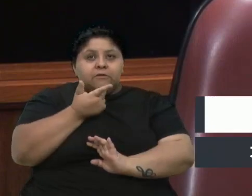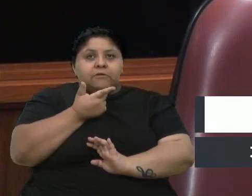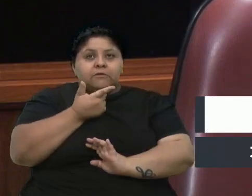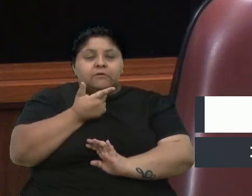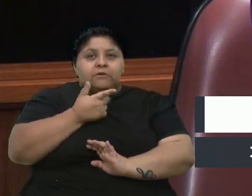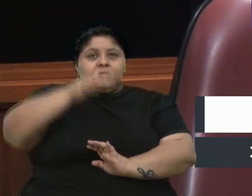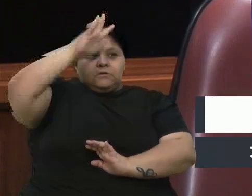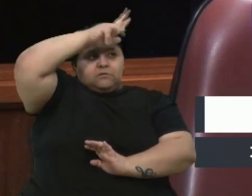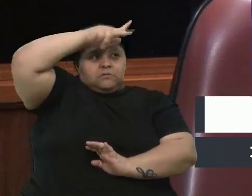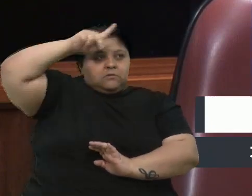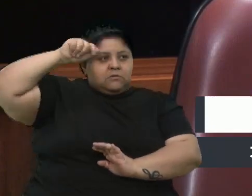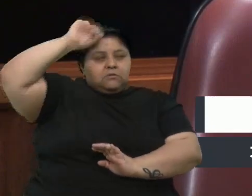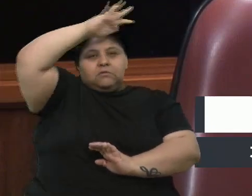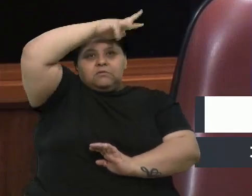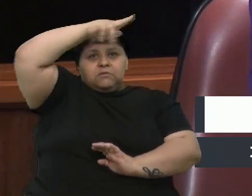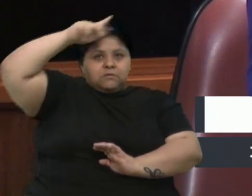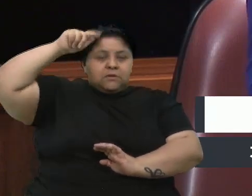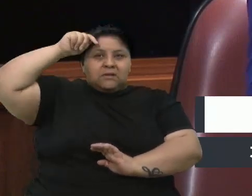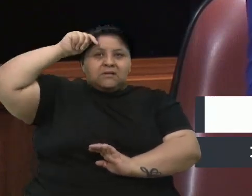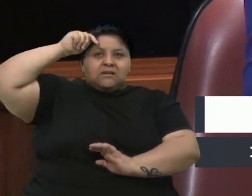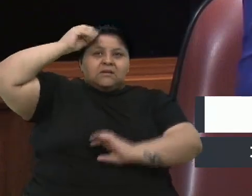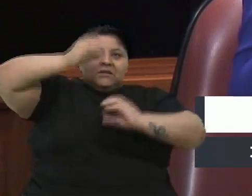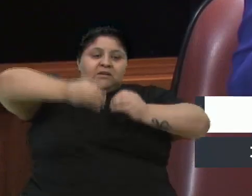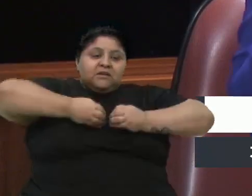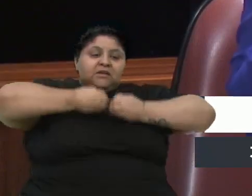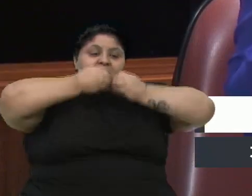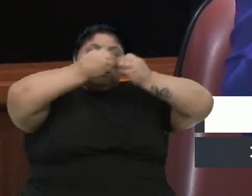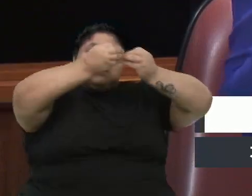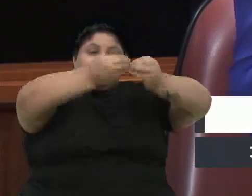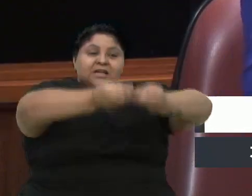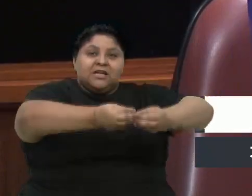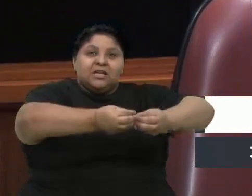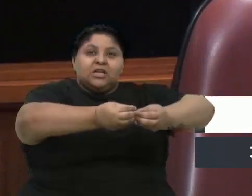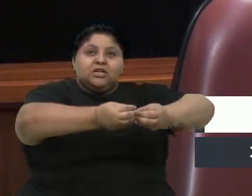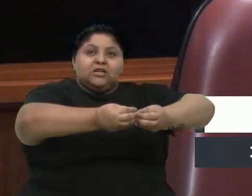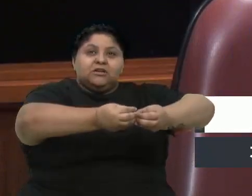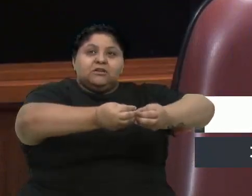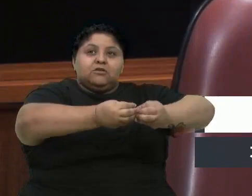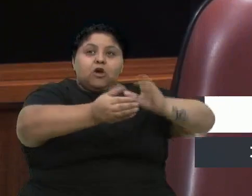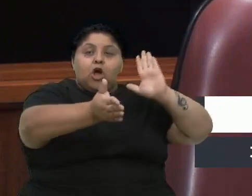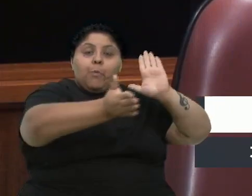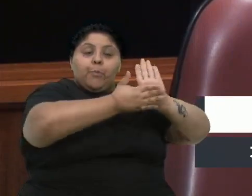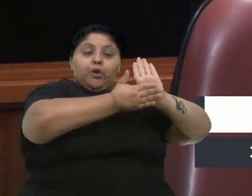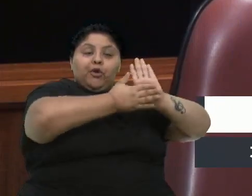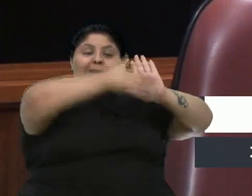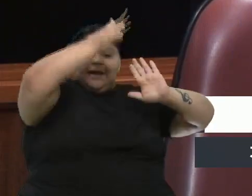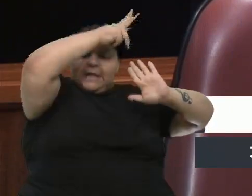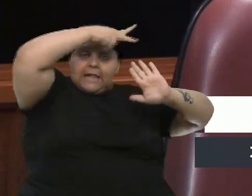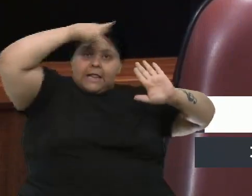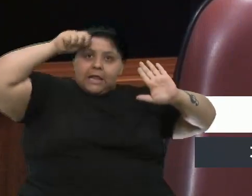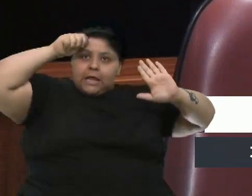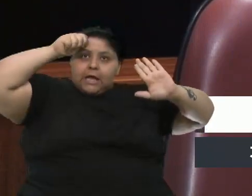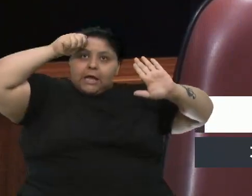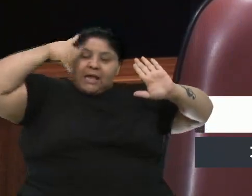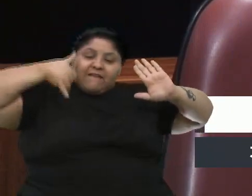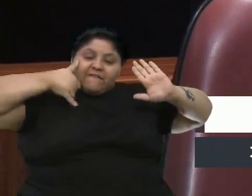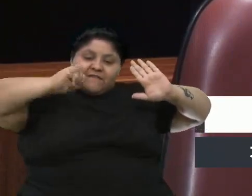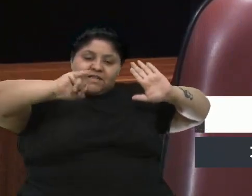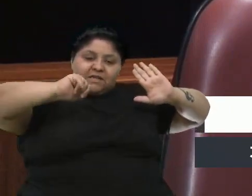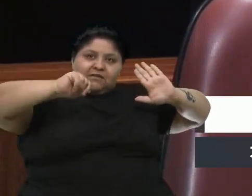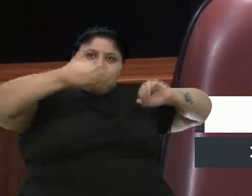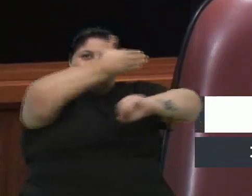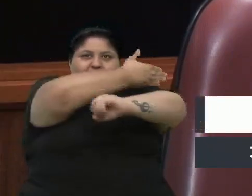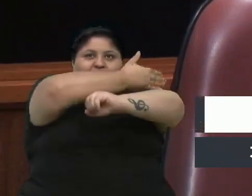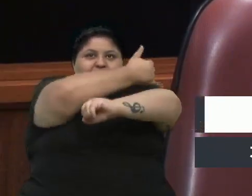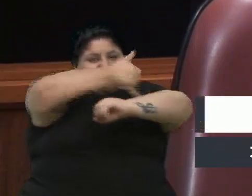prefeito municipal para levar a ele pessoalmente, protocolar na prefeitura, evitando passar pela Câmara, mas